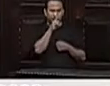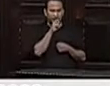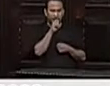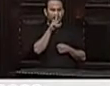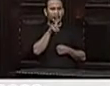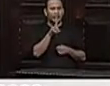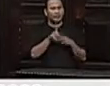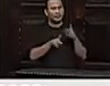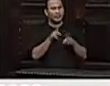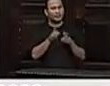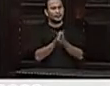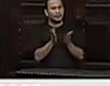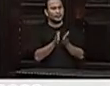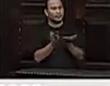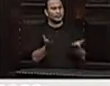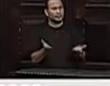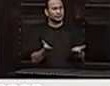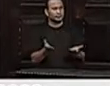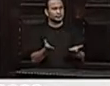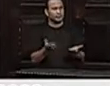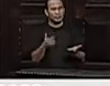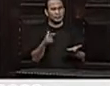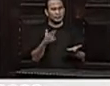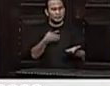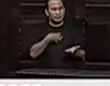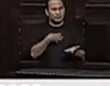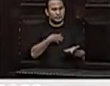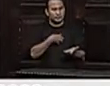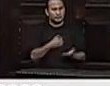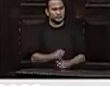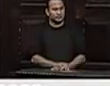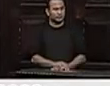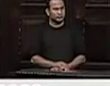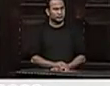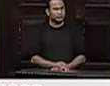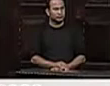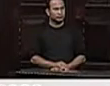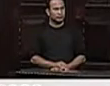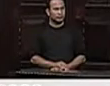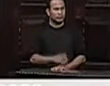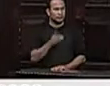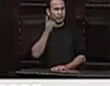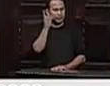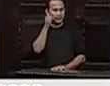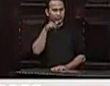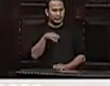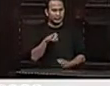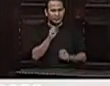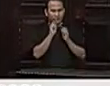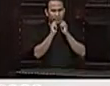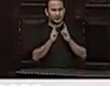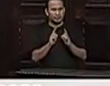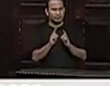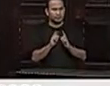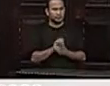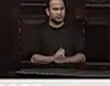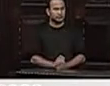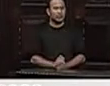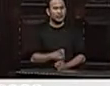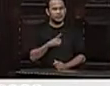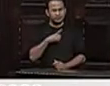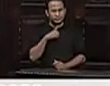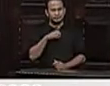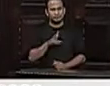e, fundamentalmente, os servidores. Não tem sentido os deputados dessa casa terem um